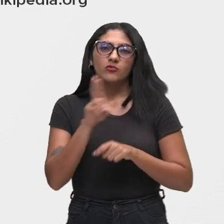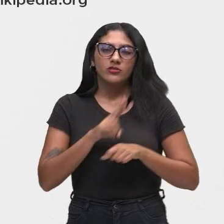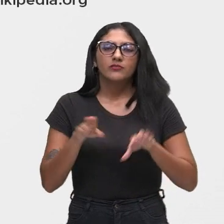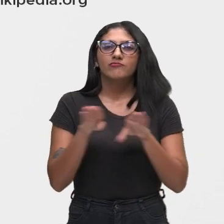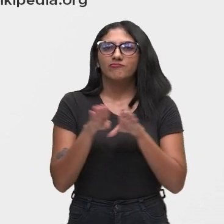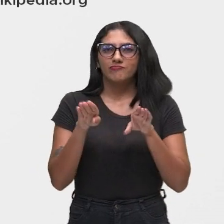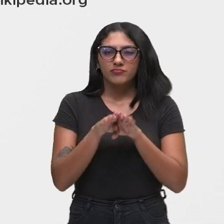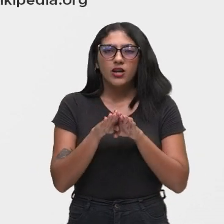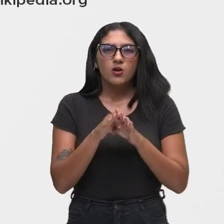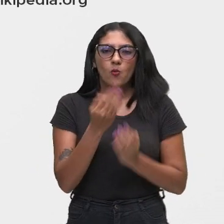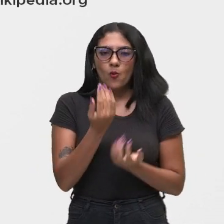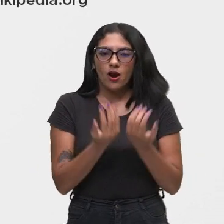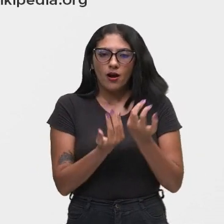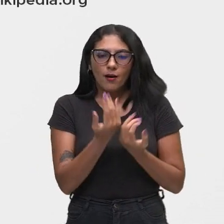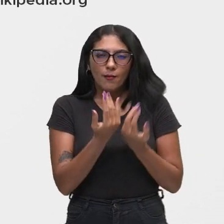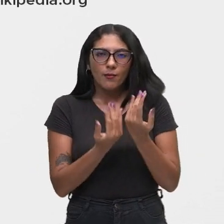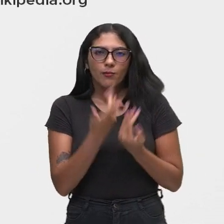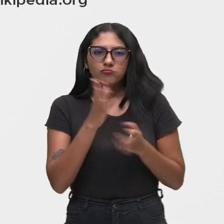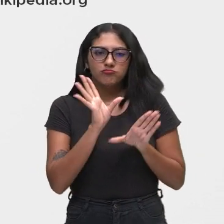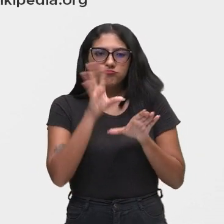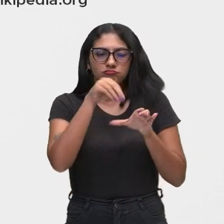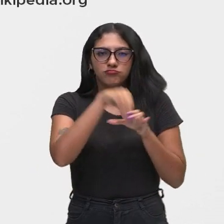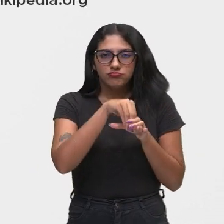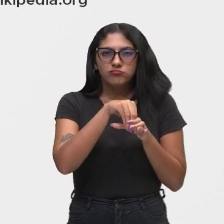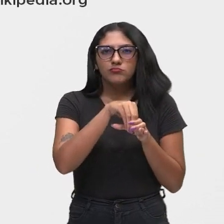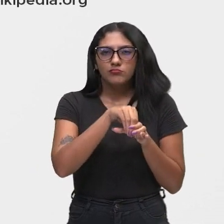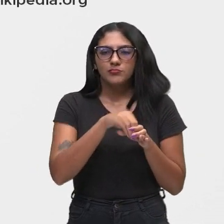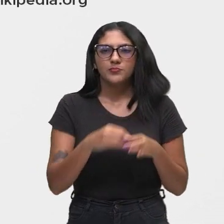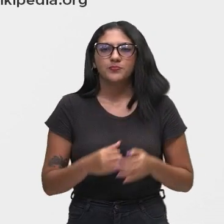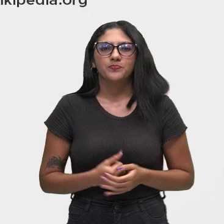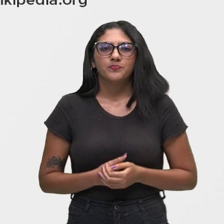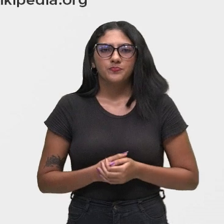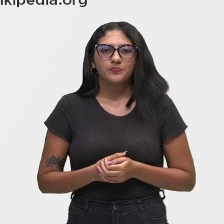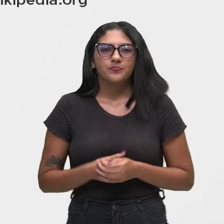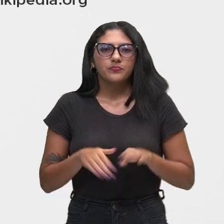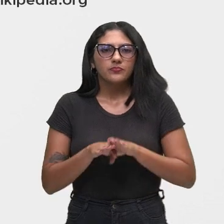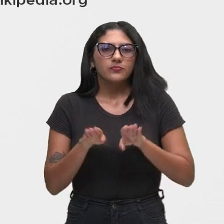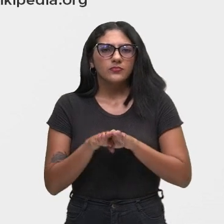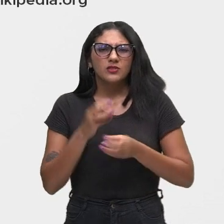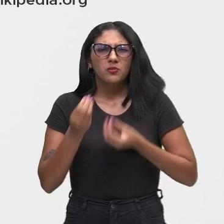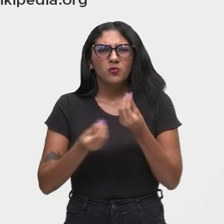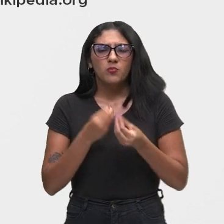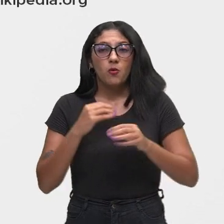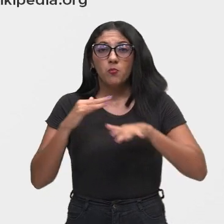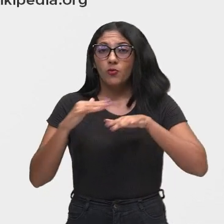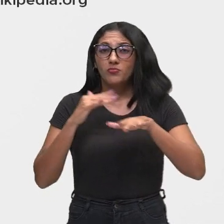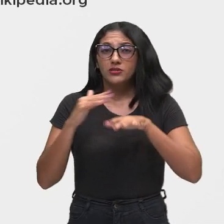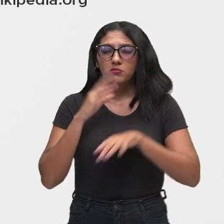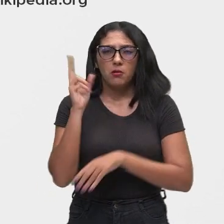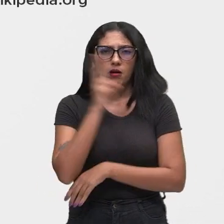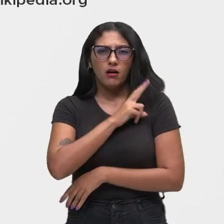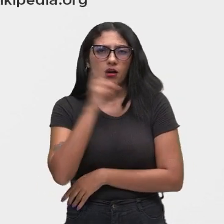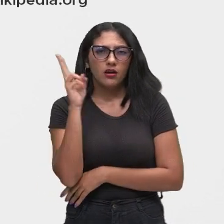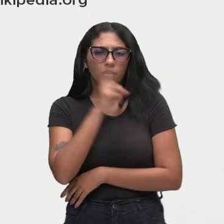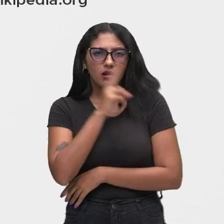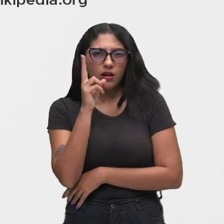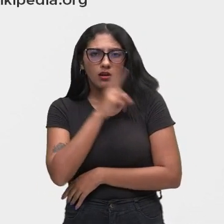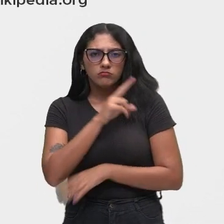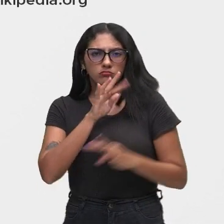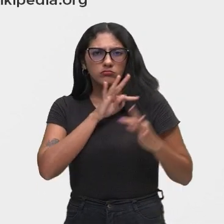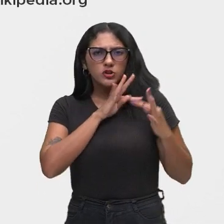do calor, né? E a propulsão, digamos, a movimentação de